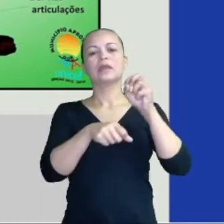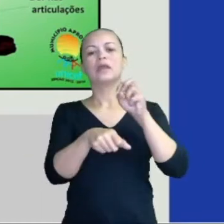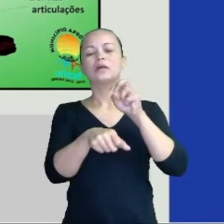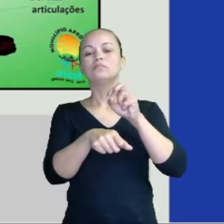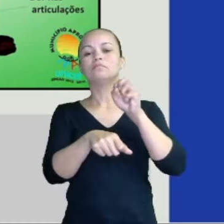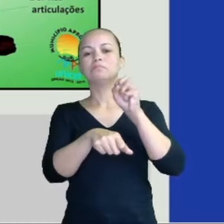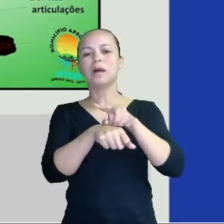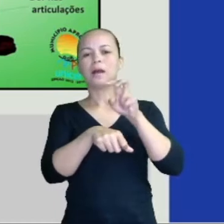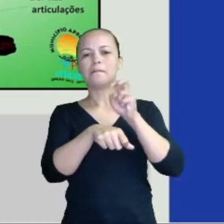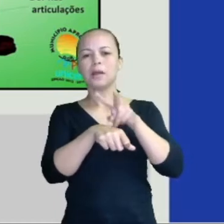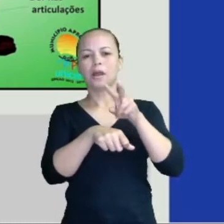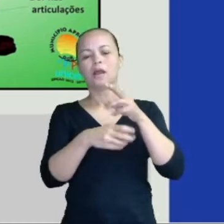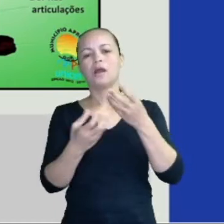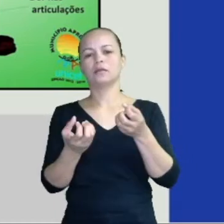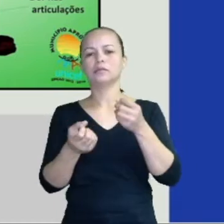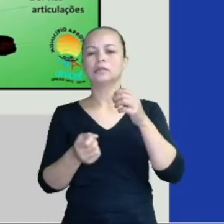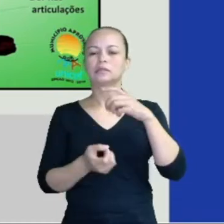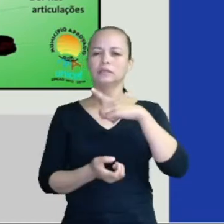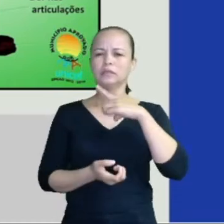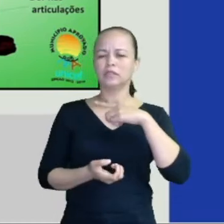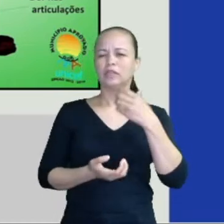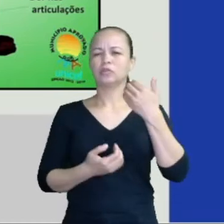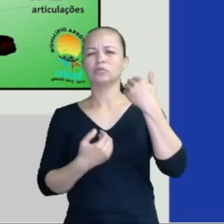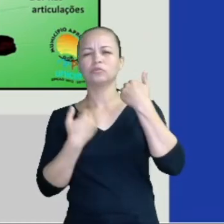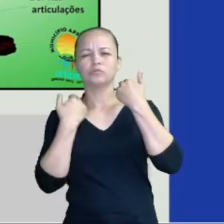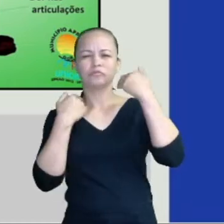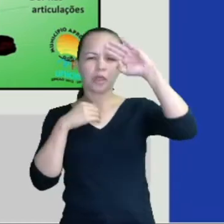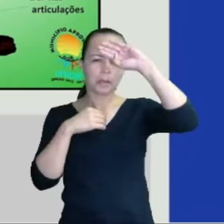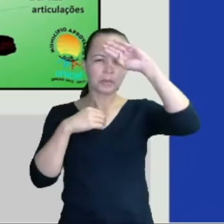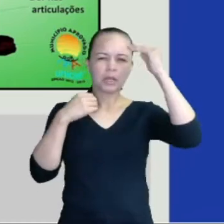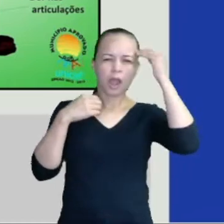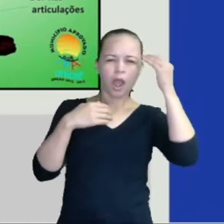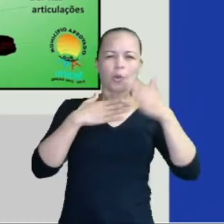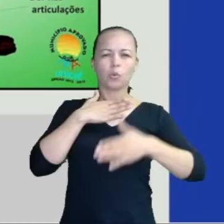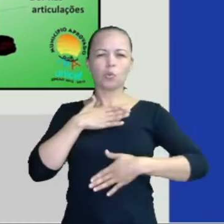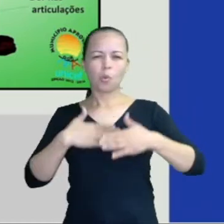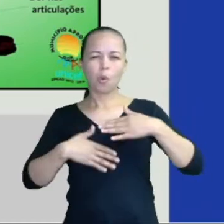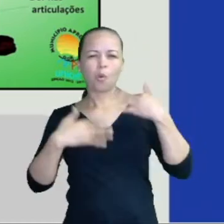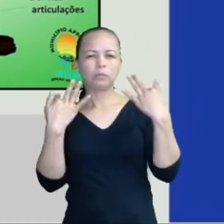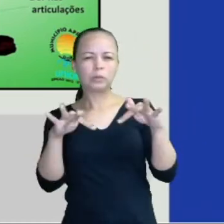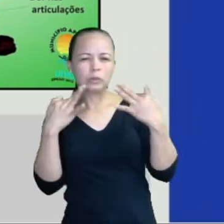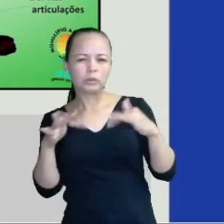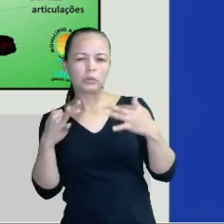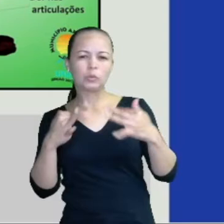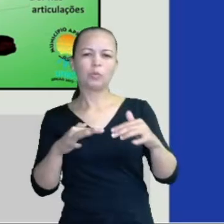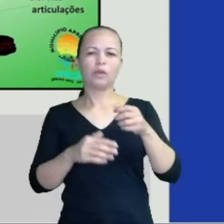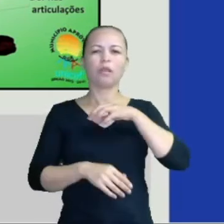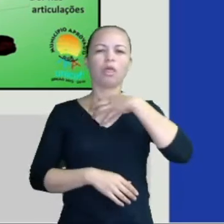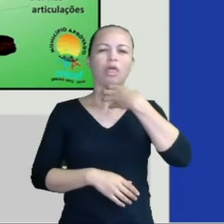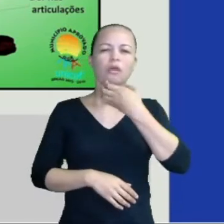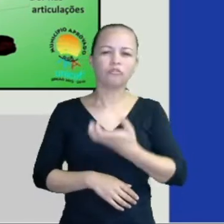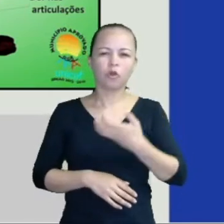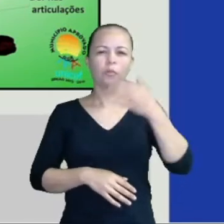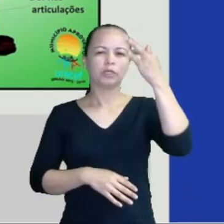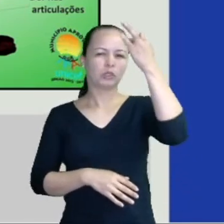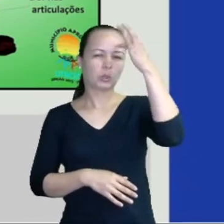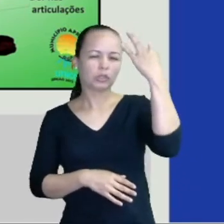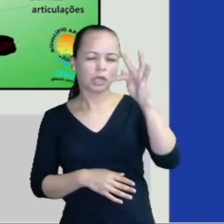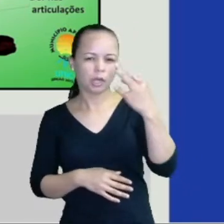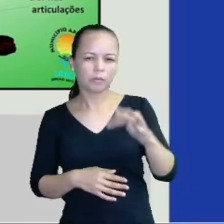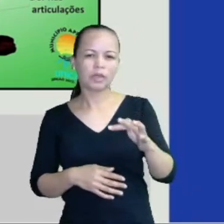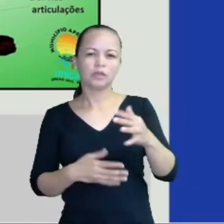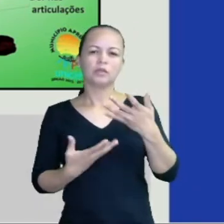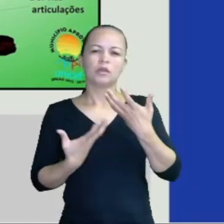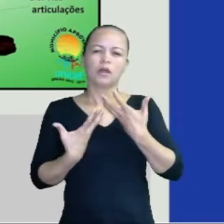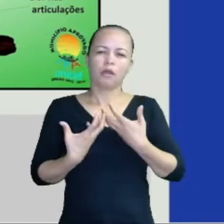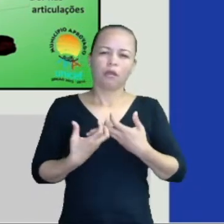dengue: febre alta, dor de cabeça, dores no corpo, manchas na pele, vômitos, fraqueza e